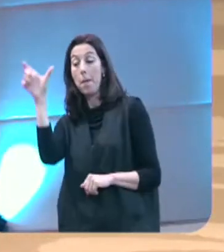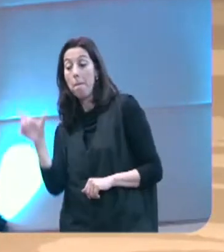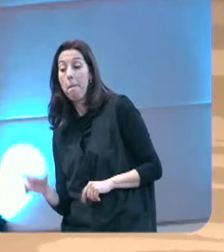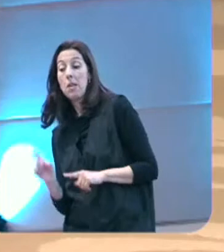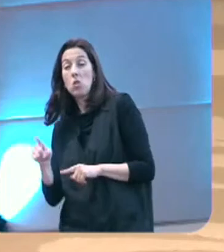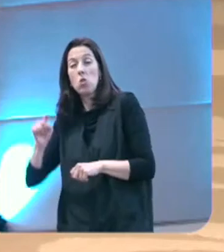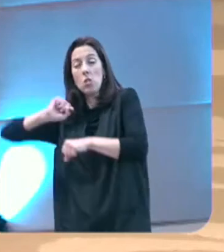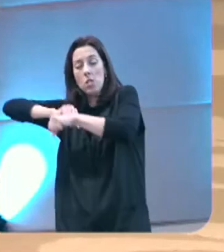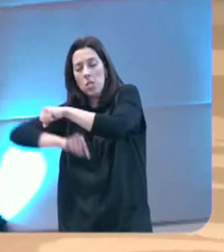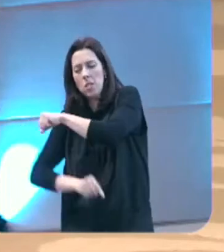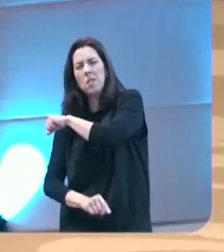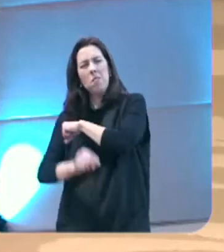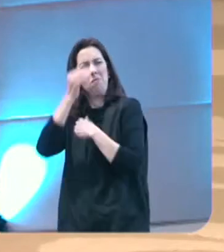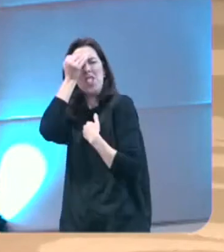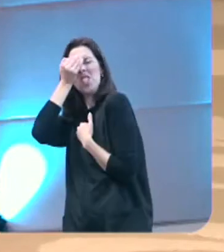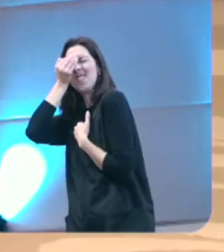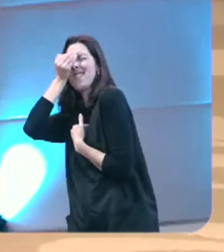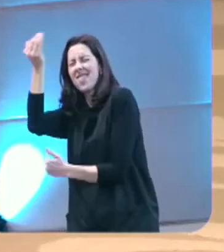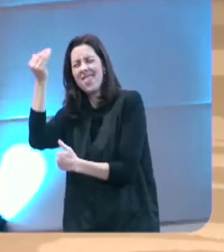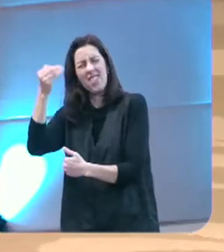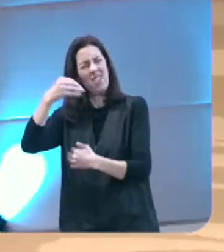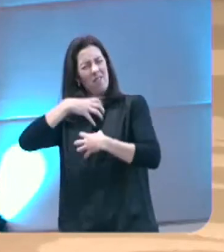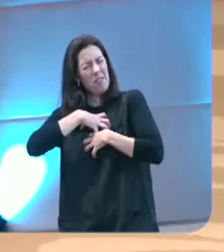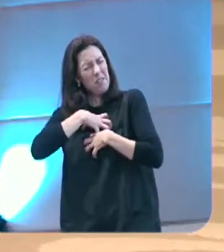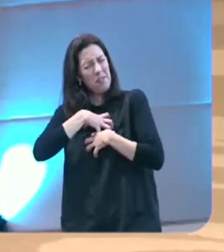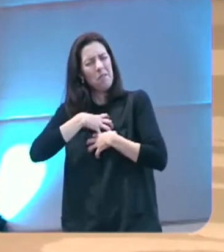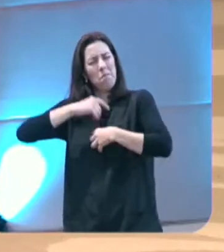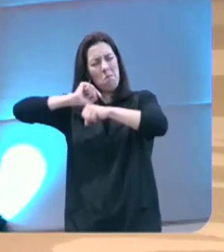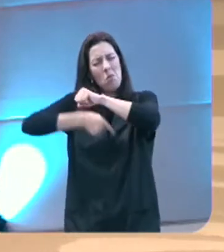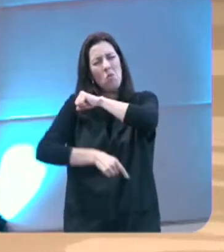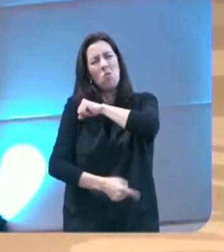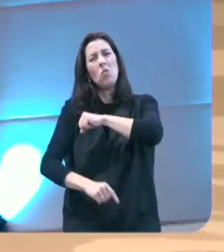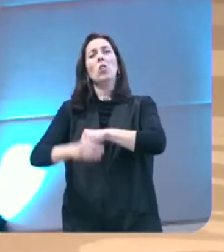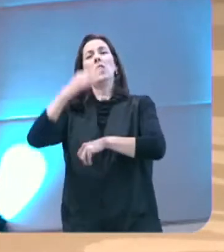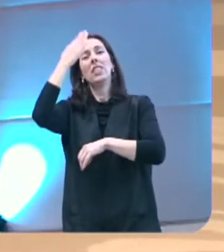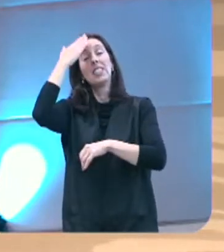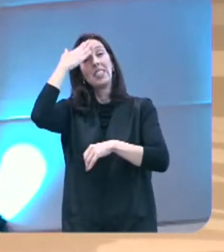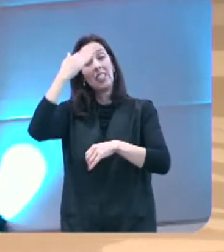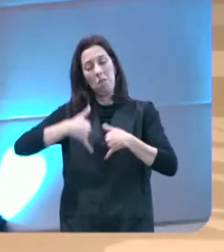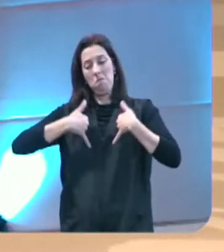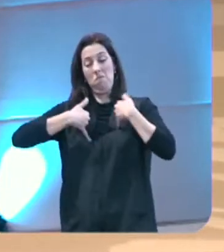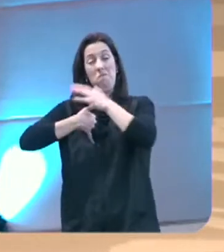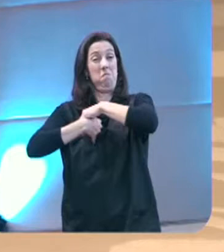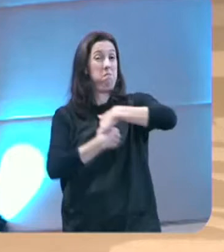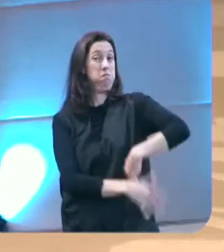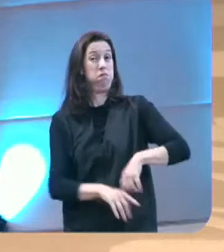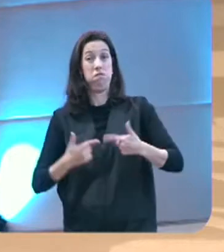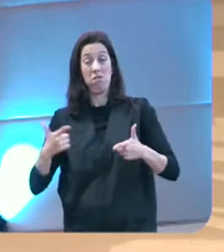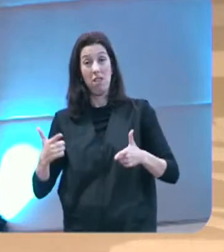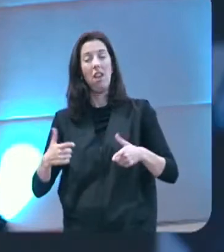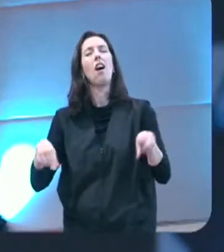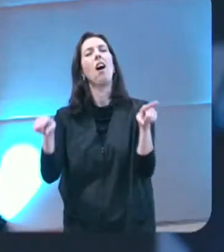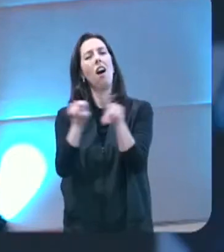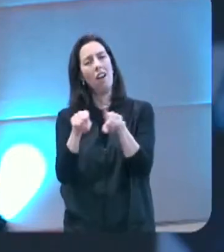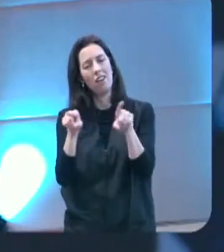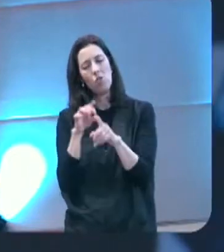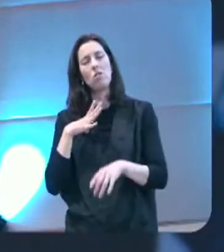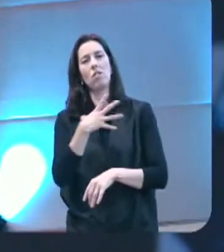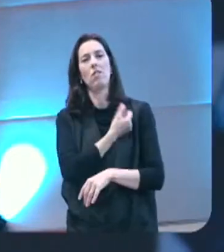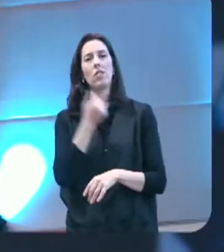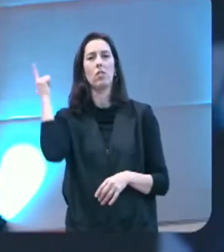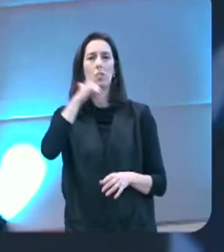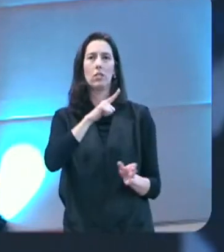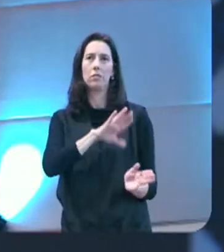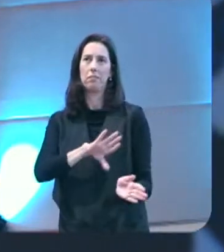os Açores. É lindíssimo. E eu era pastor numa pequena ilha de 15 mil pessoas, numa cidade muito pequena